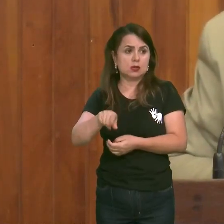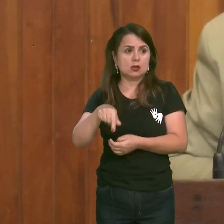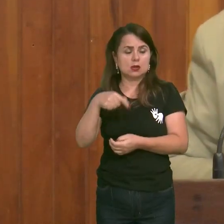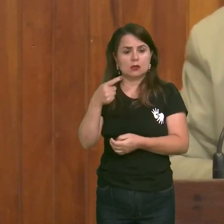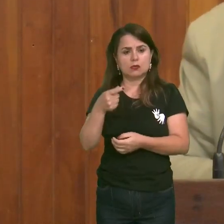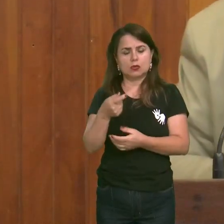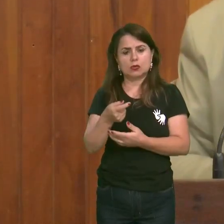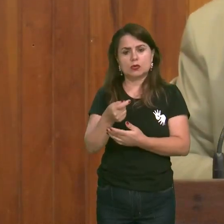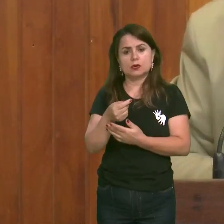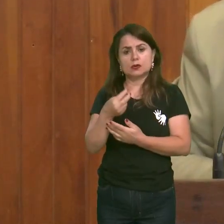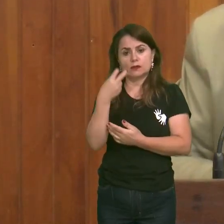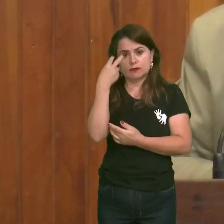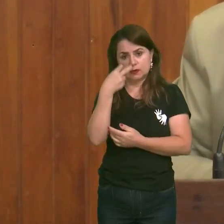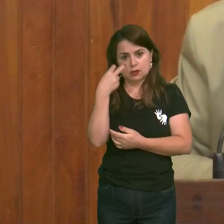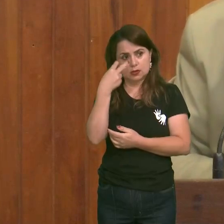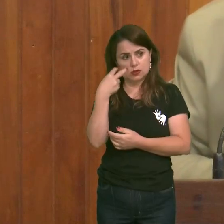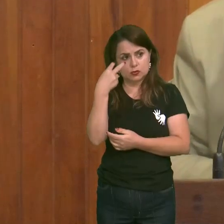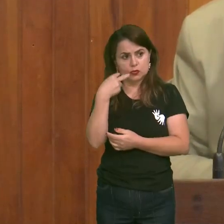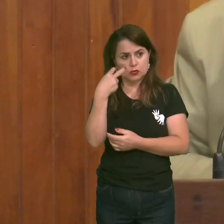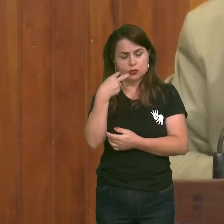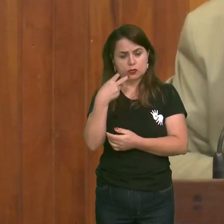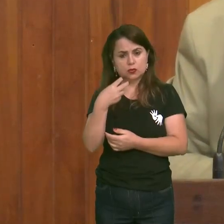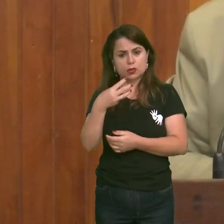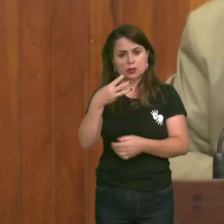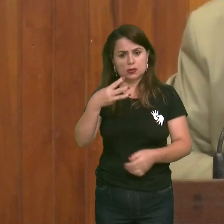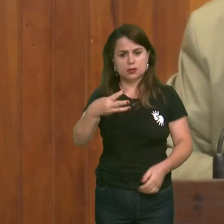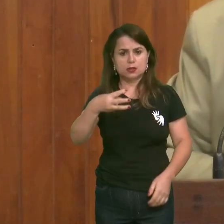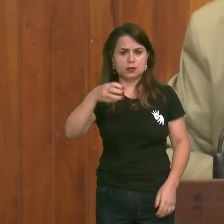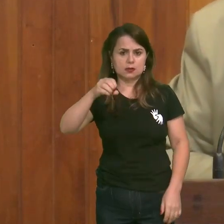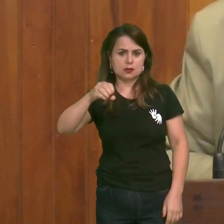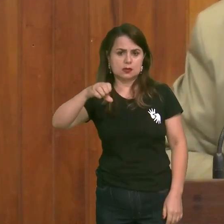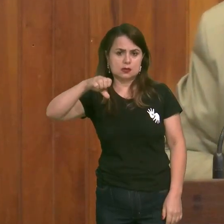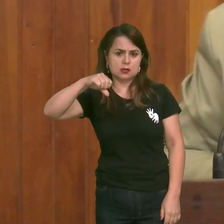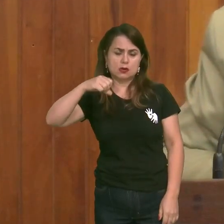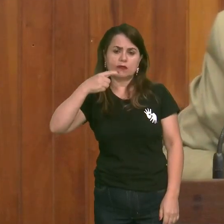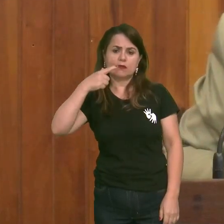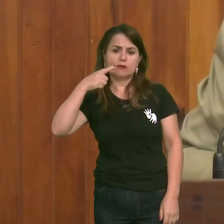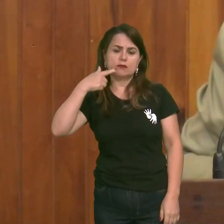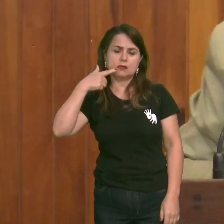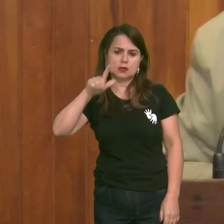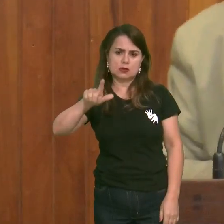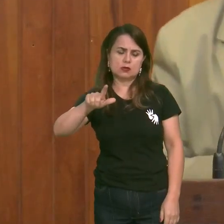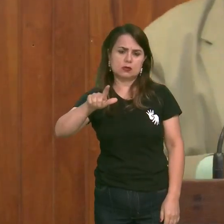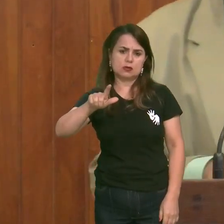o acumulado até o prefeito Vinícius 309 milhões